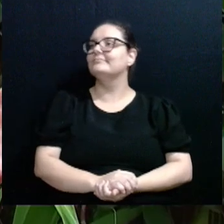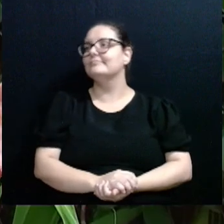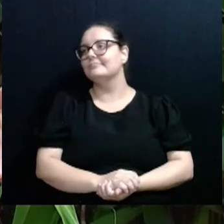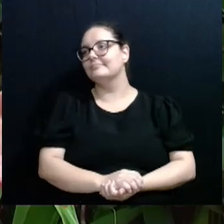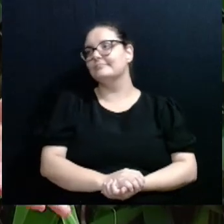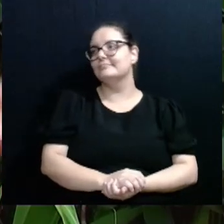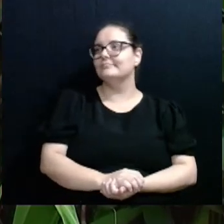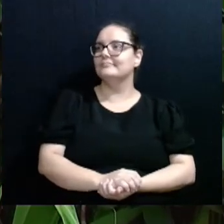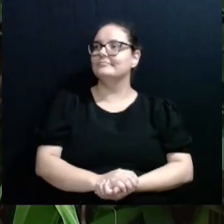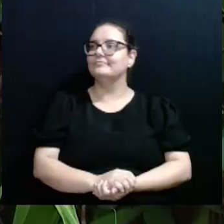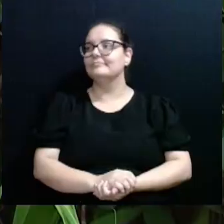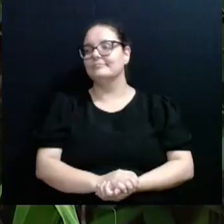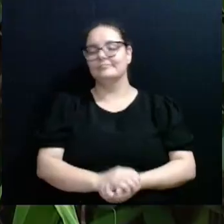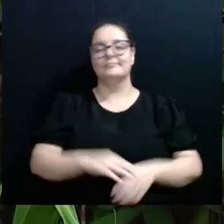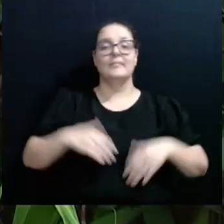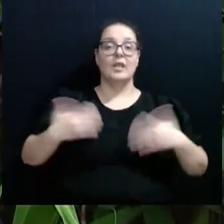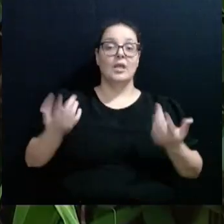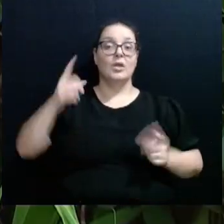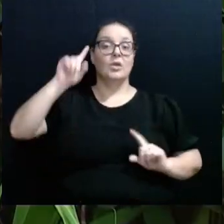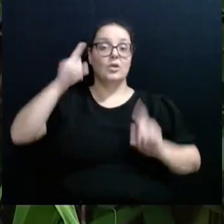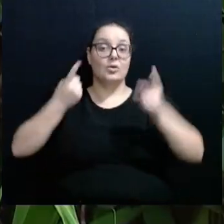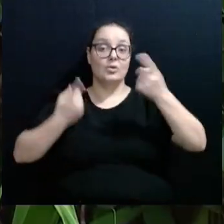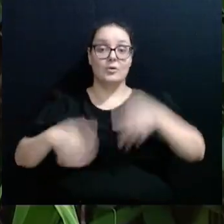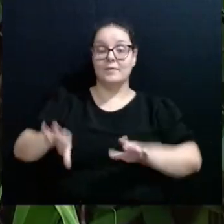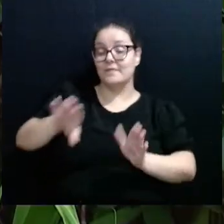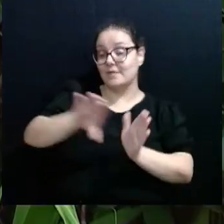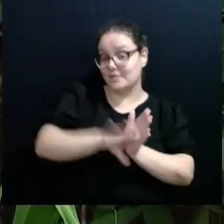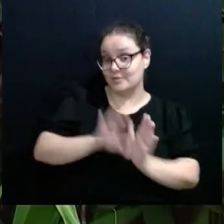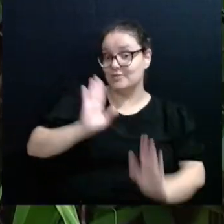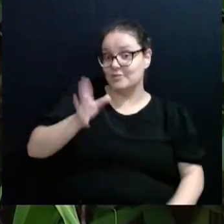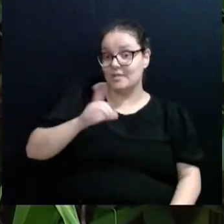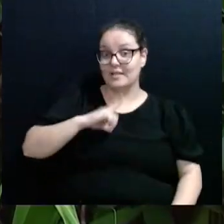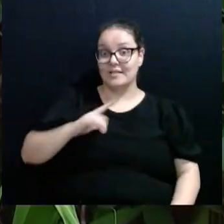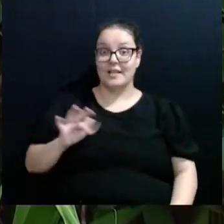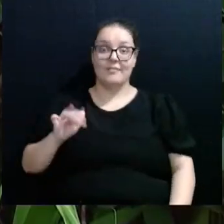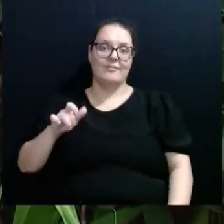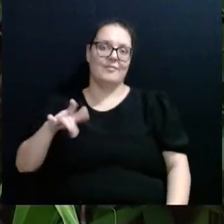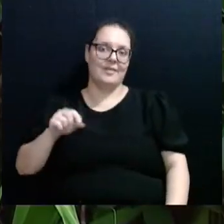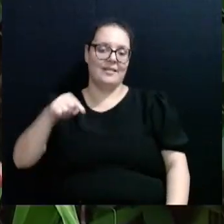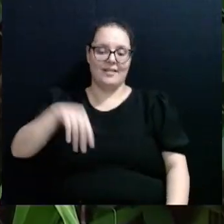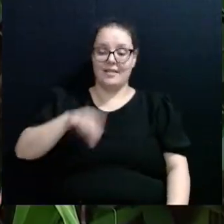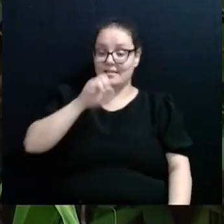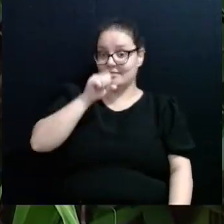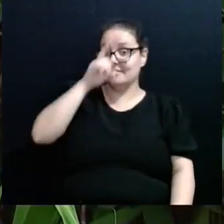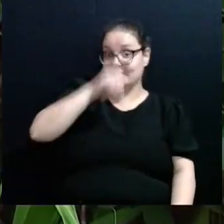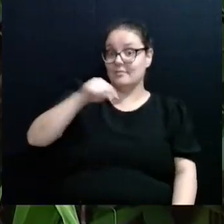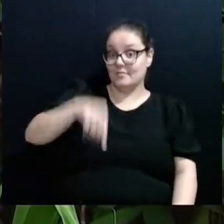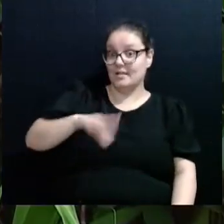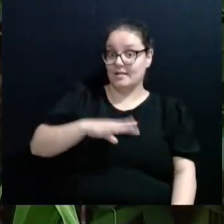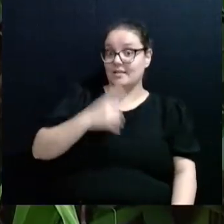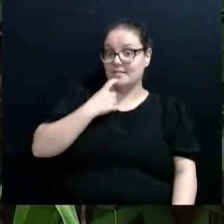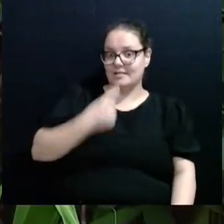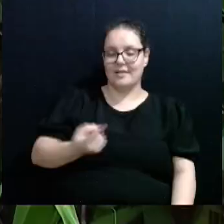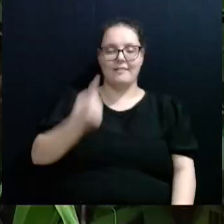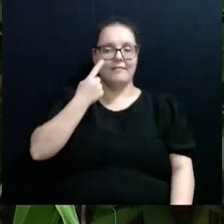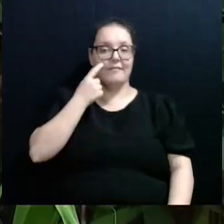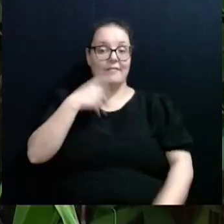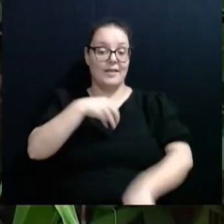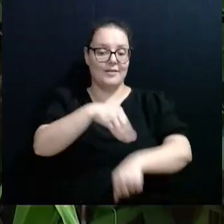E o carnaval está chegando e já tem folia neste fim de semana em Campinas. Confira as dicas dos